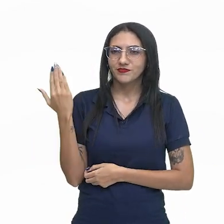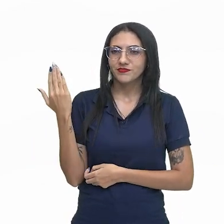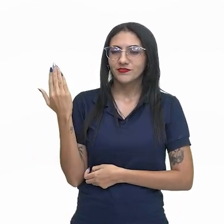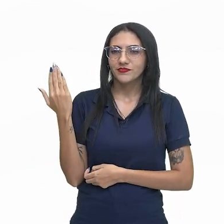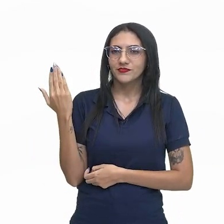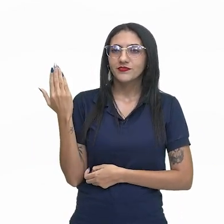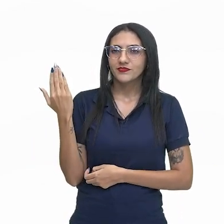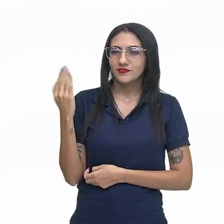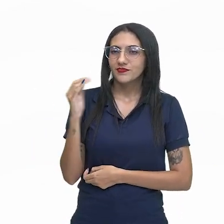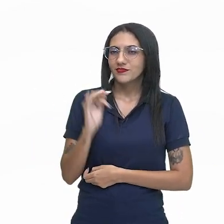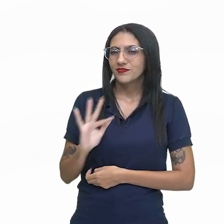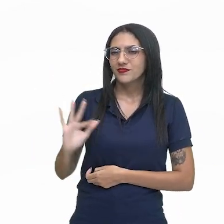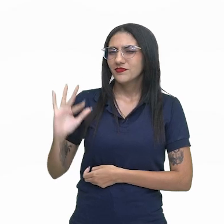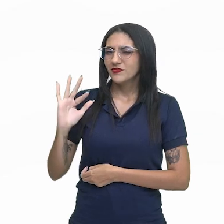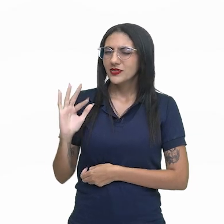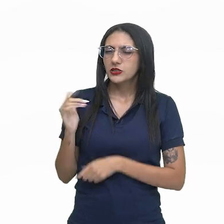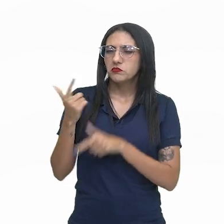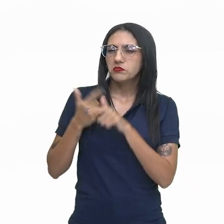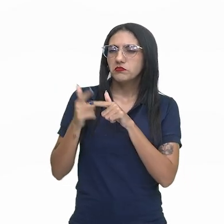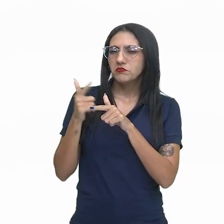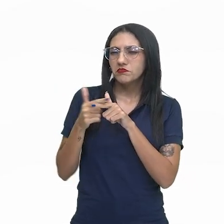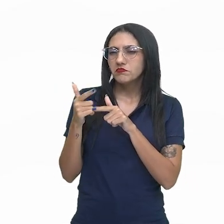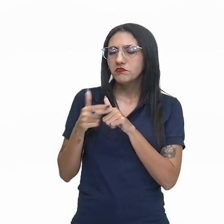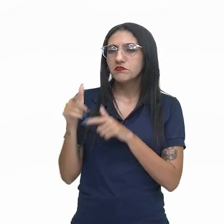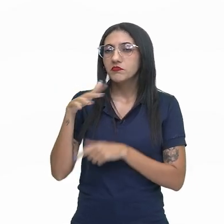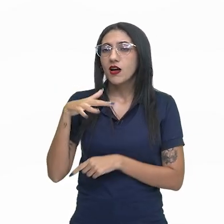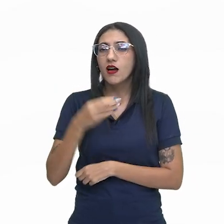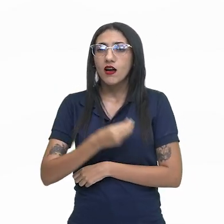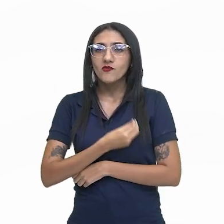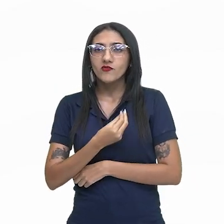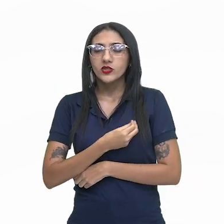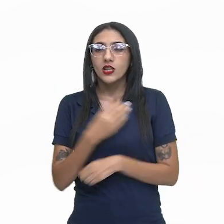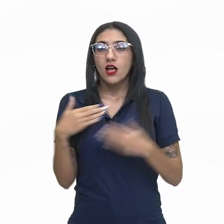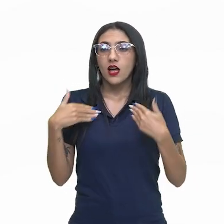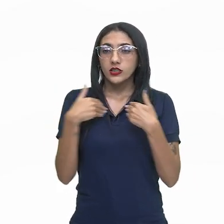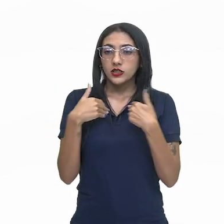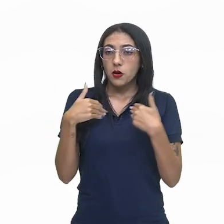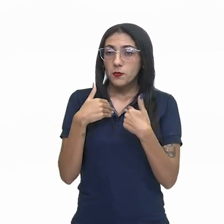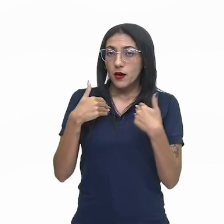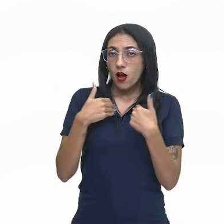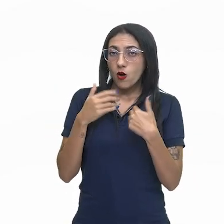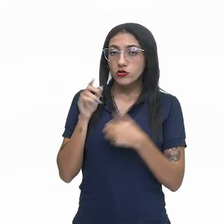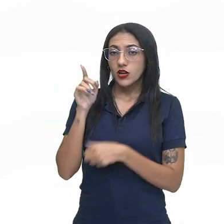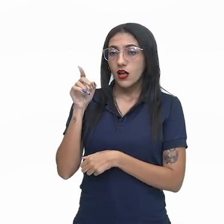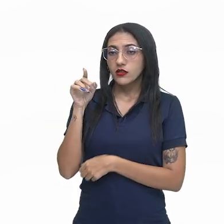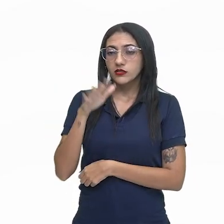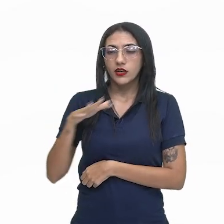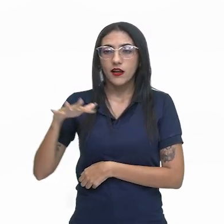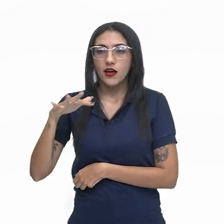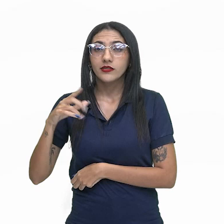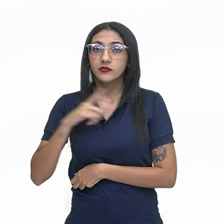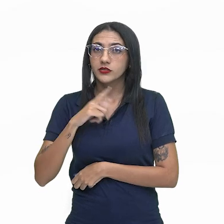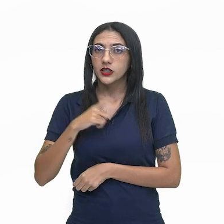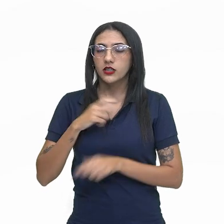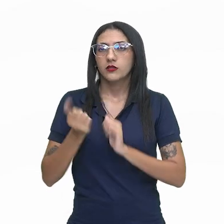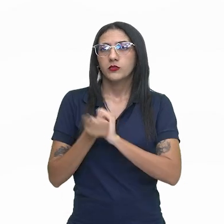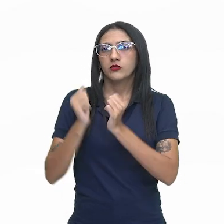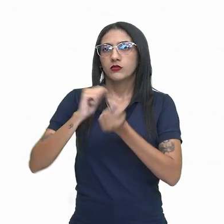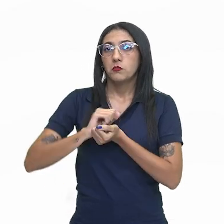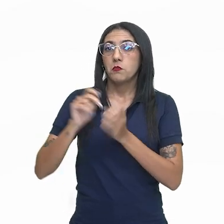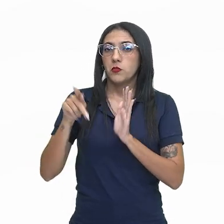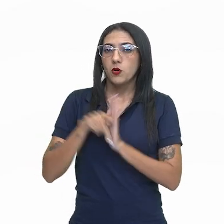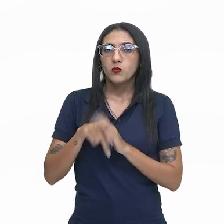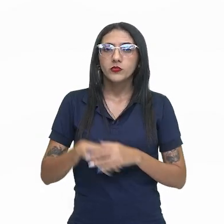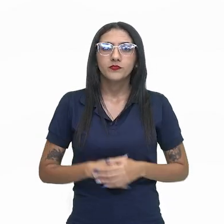isso prejudicando ali as espécies que estão ali que são adaptadas àquele local, a